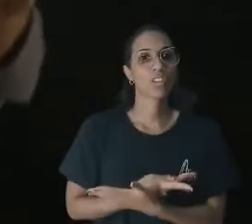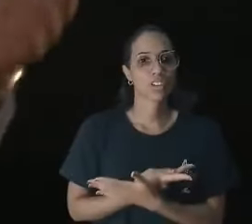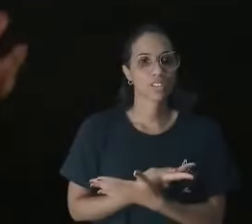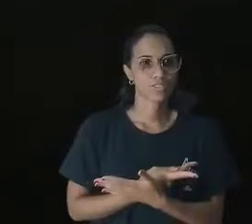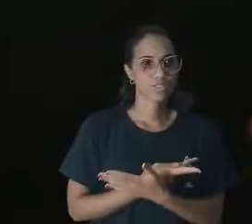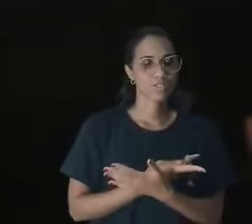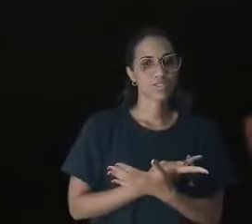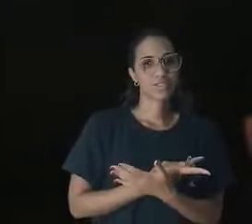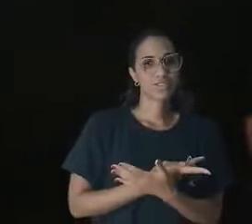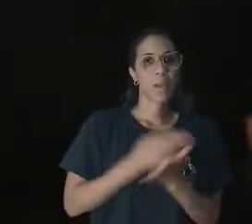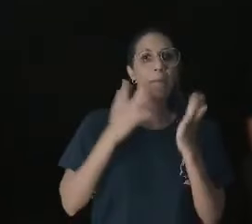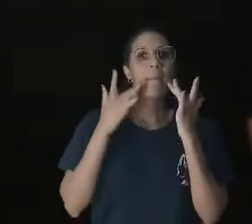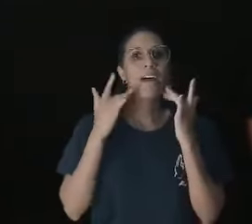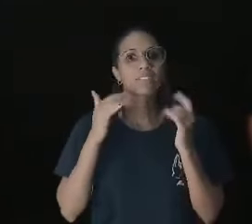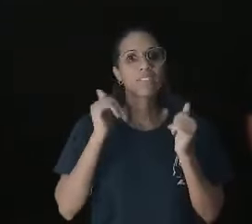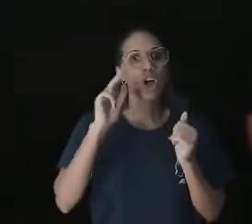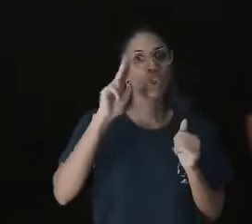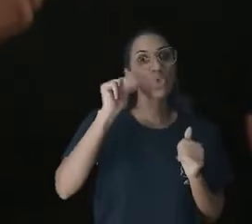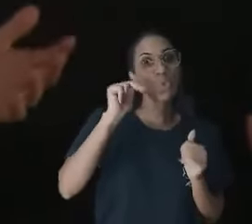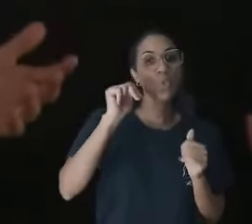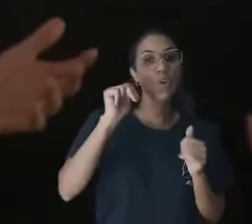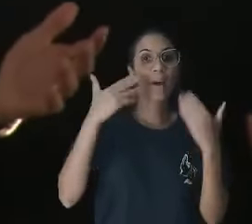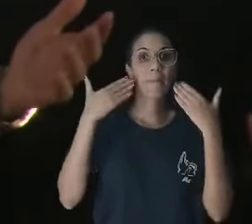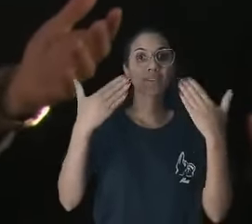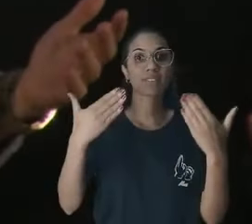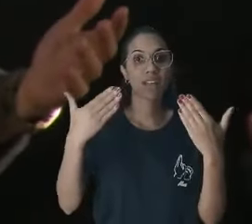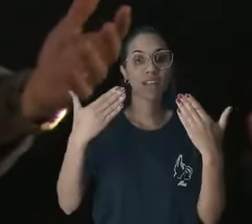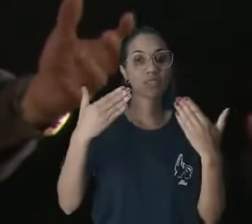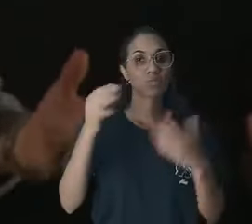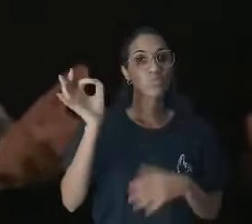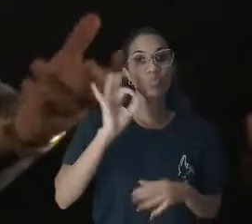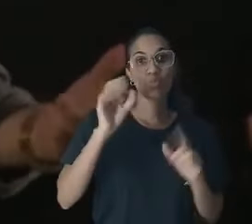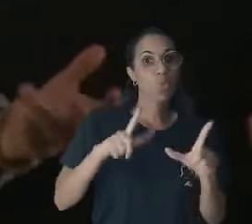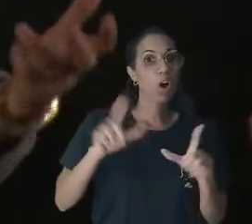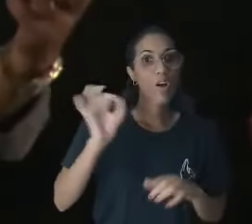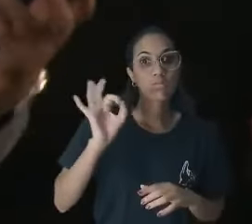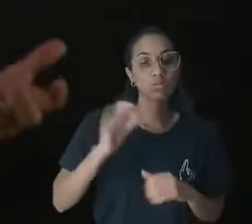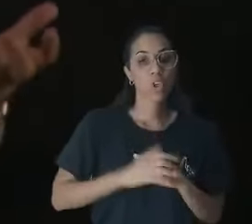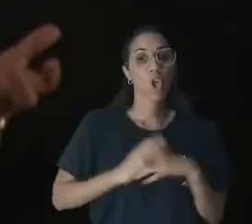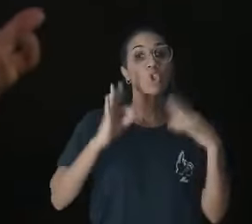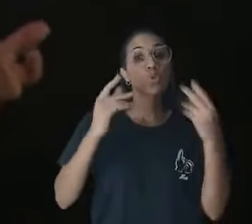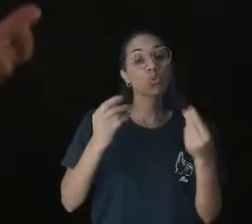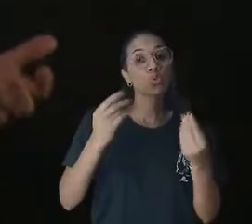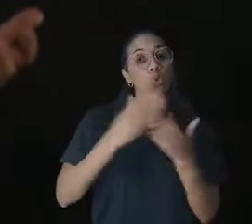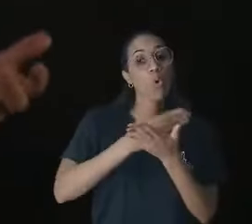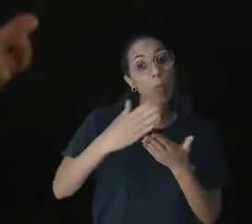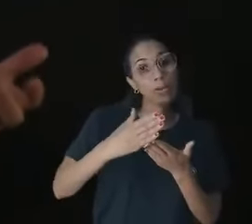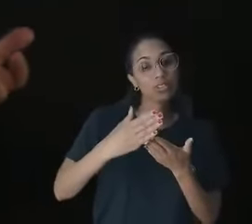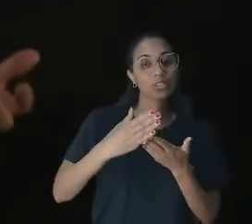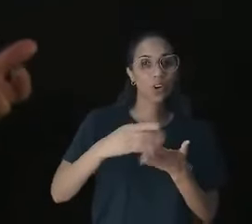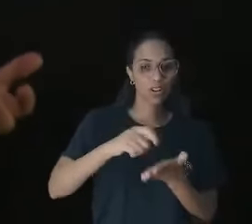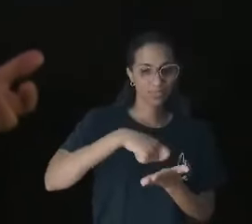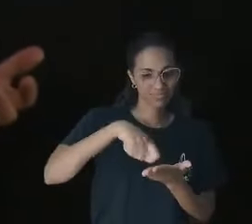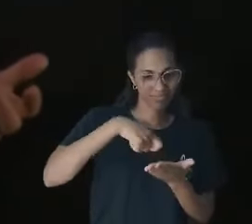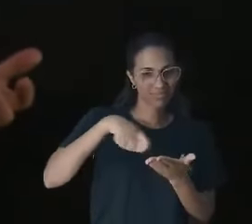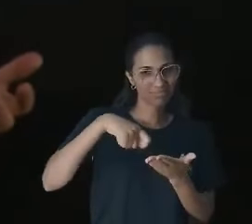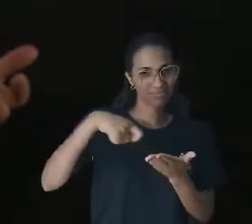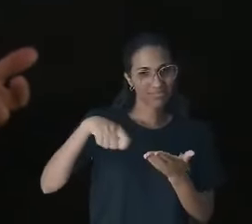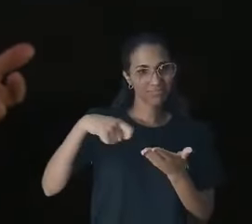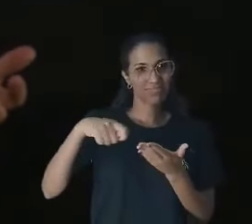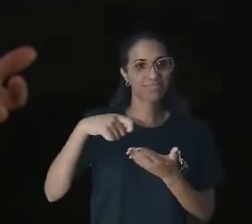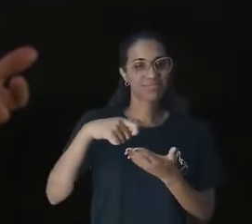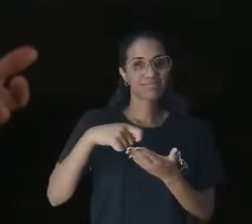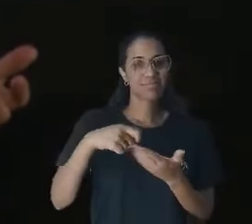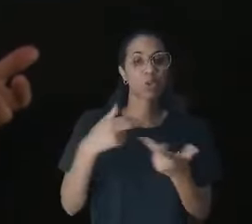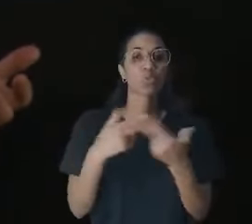foi apresentado em algum lugar, não era um texto aproveitado. Tudo nasceu esse ano de 2023